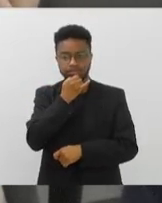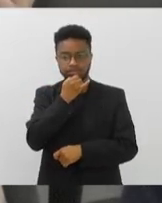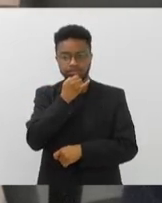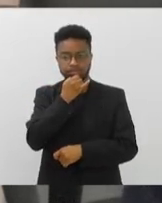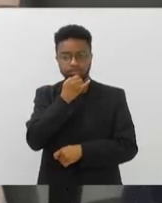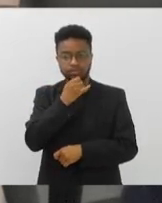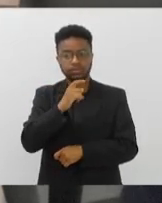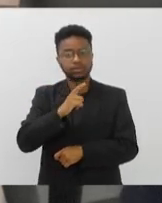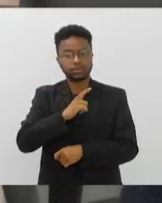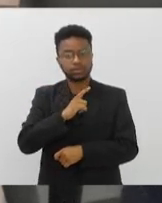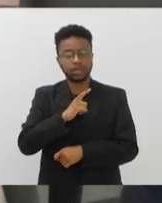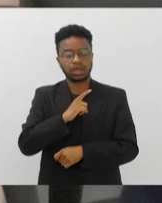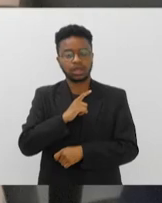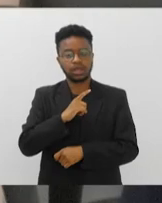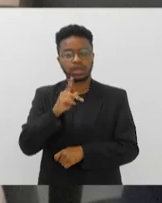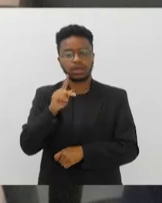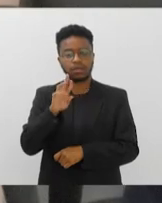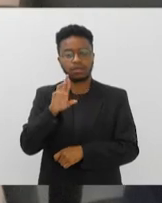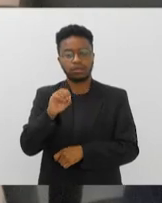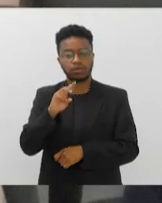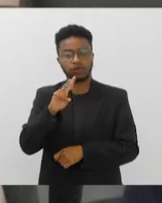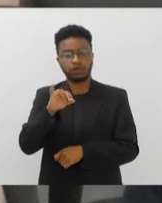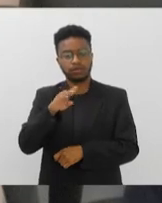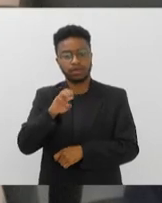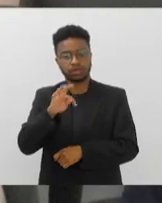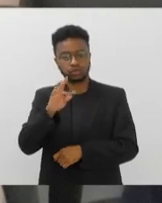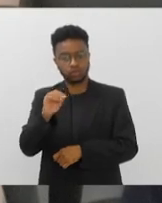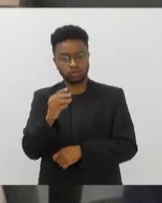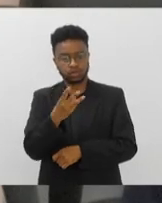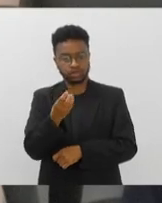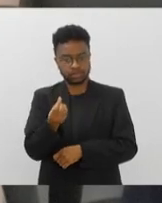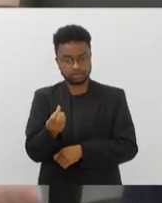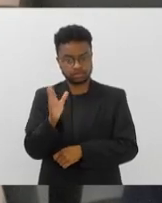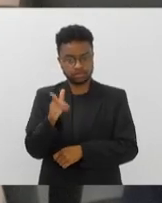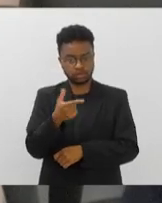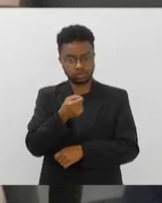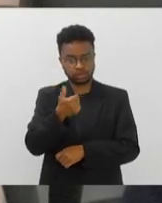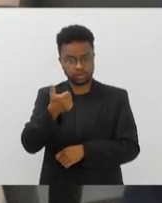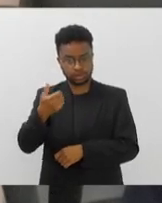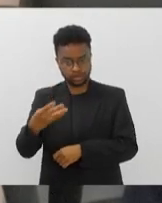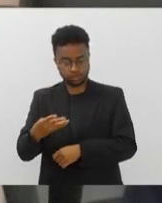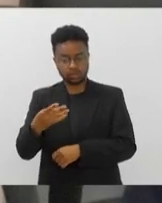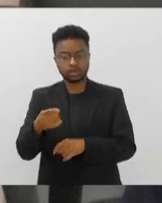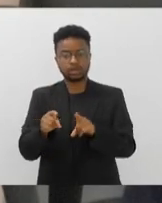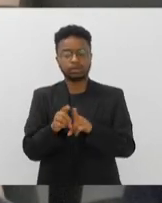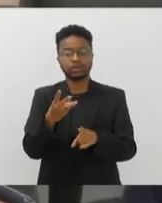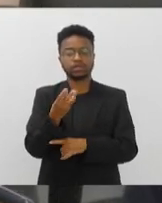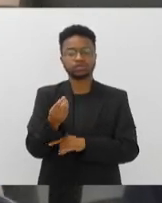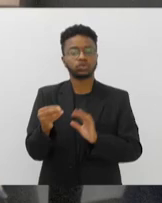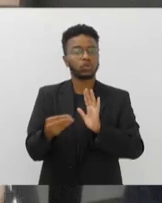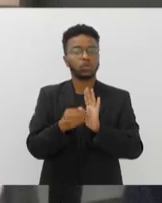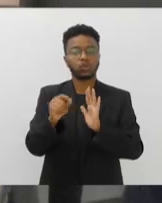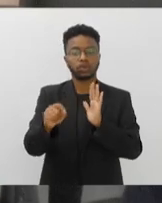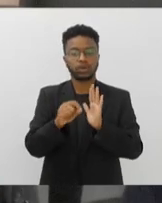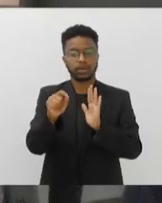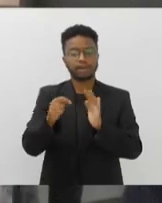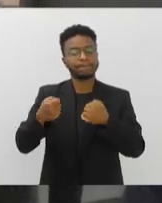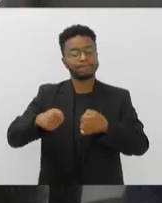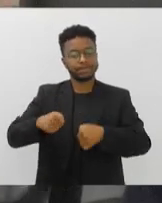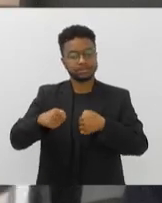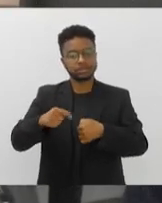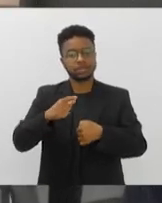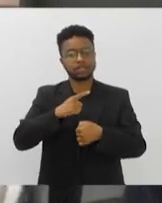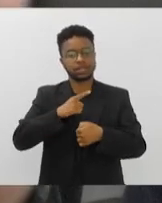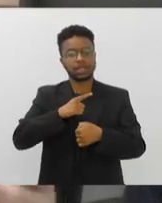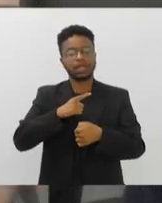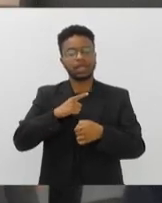36 de 2014 provimento 116 de 2021 o 36 que previa que teria uma V deveria ter né Em cada